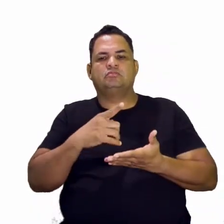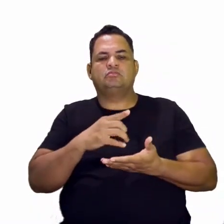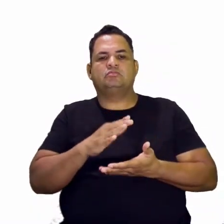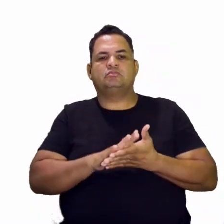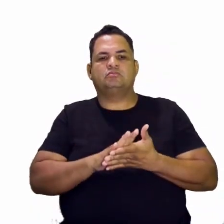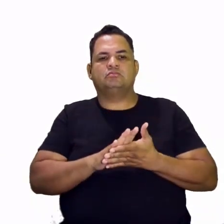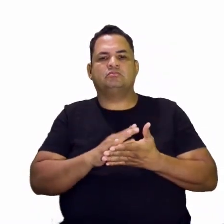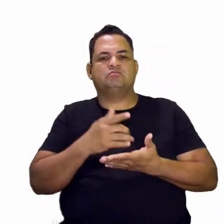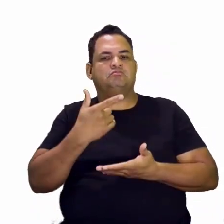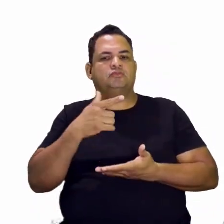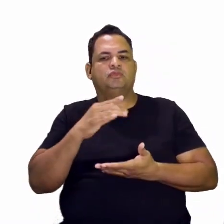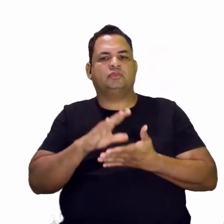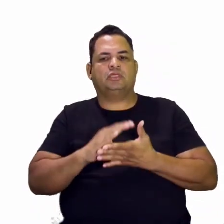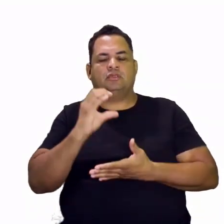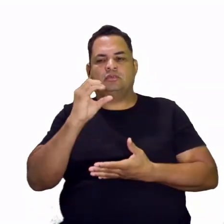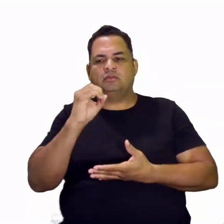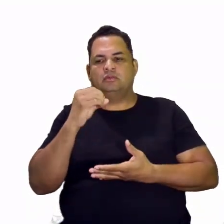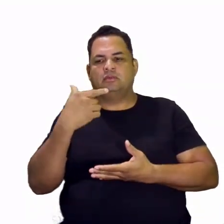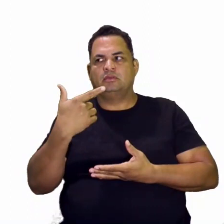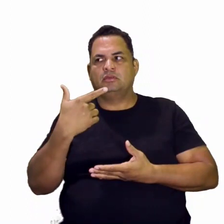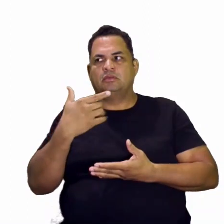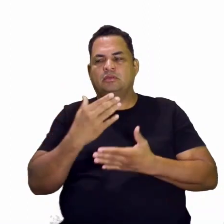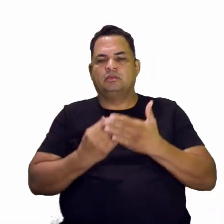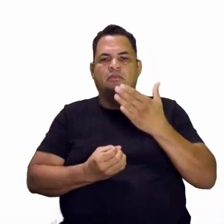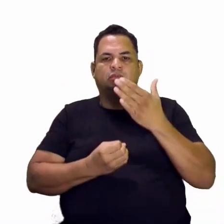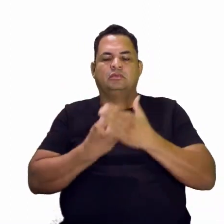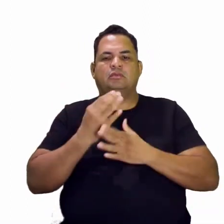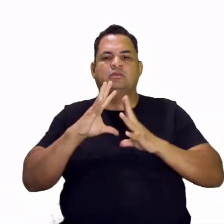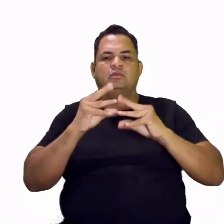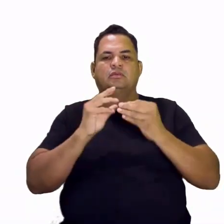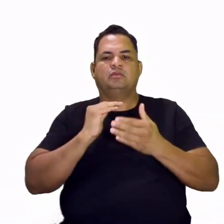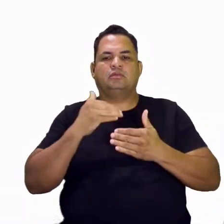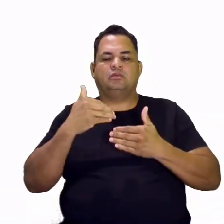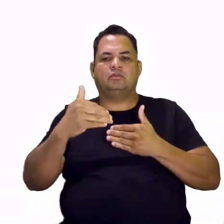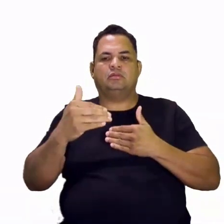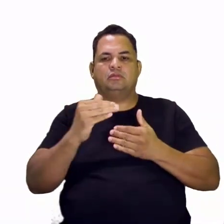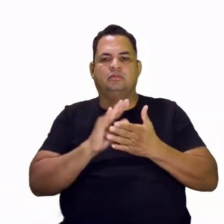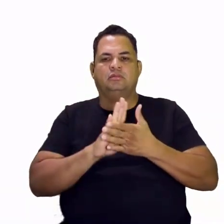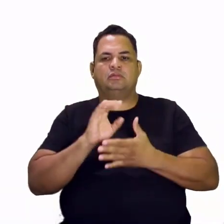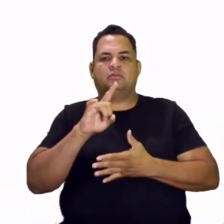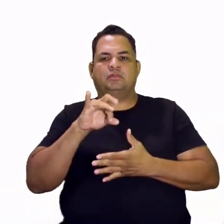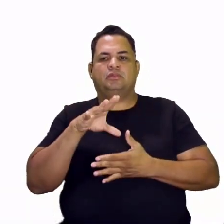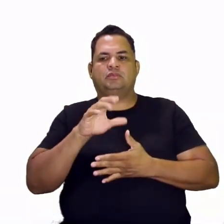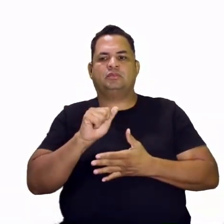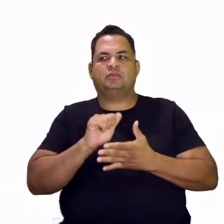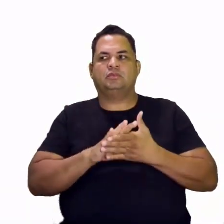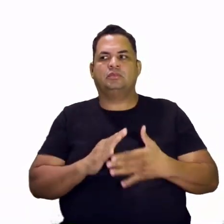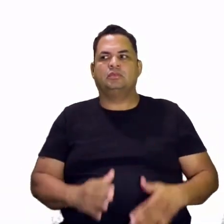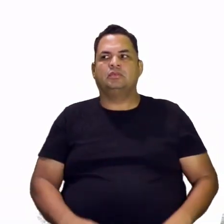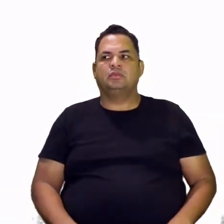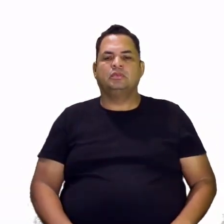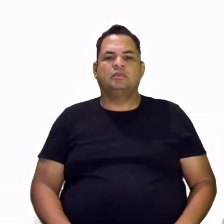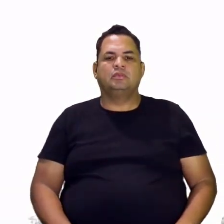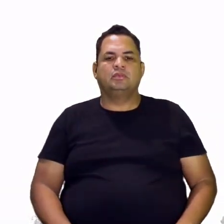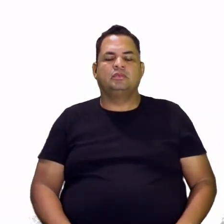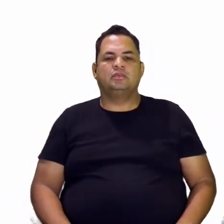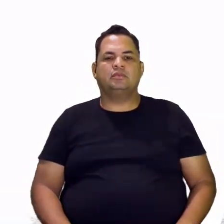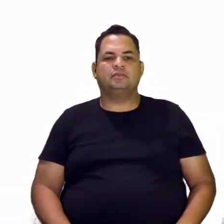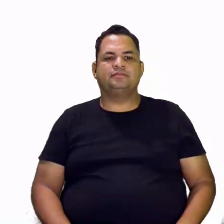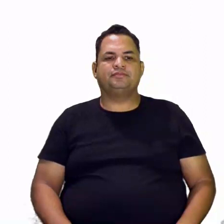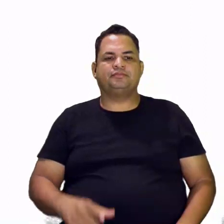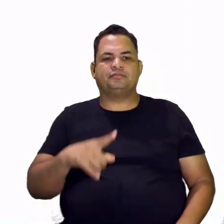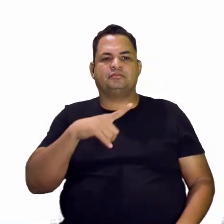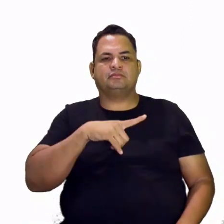na ausência do oxigênio. É aquele que deu origem a todo o processo simbiótico, tá? E aí